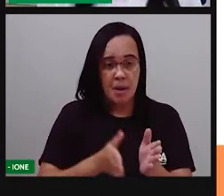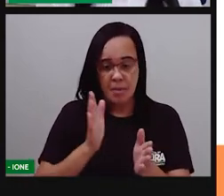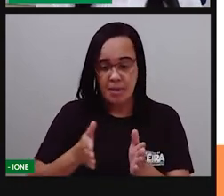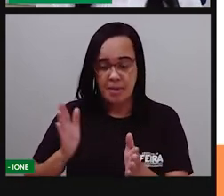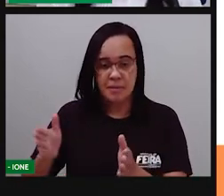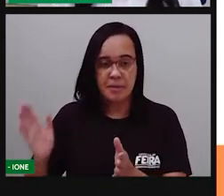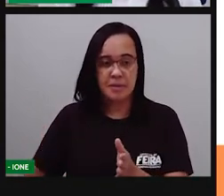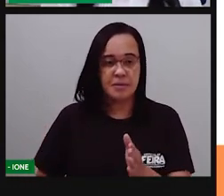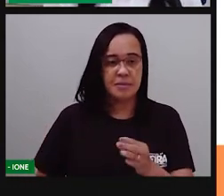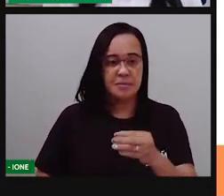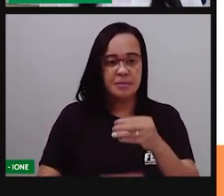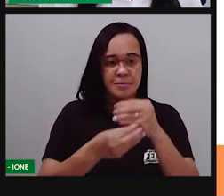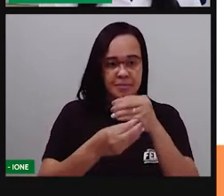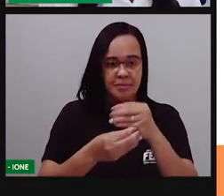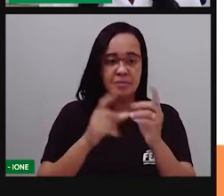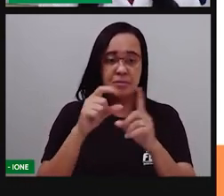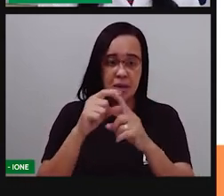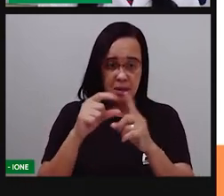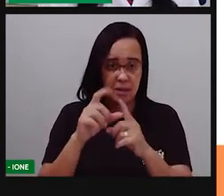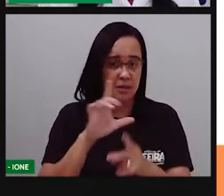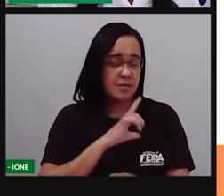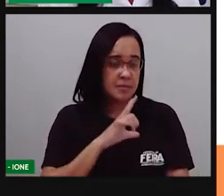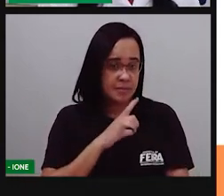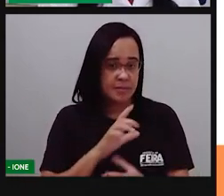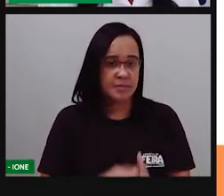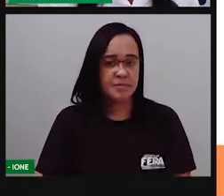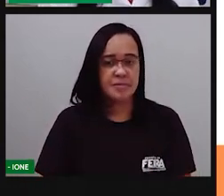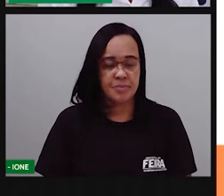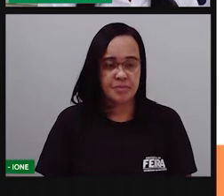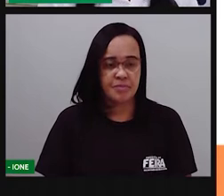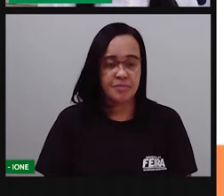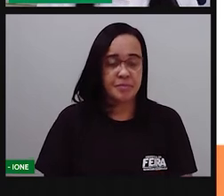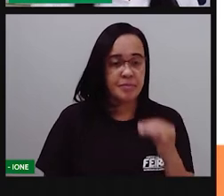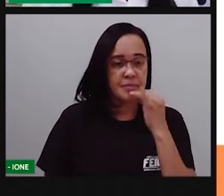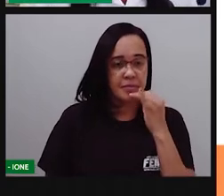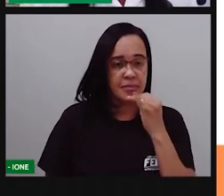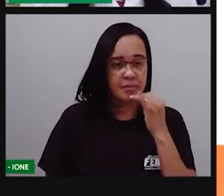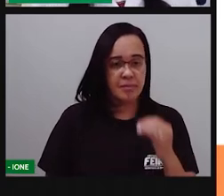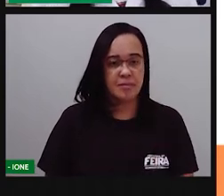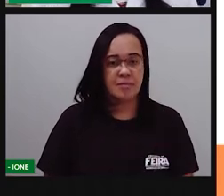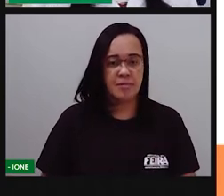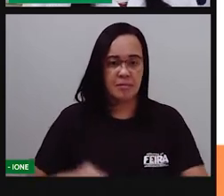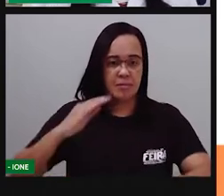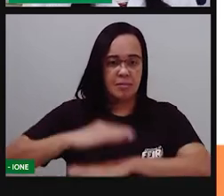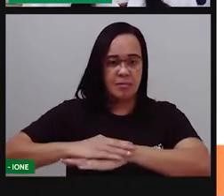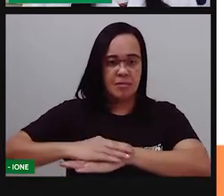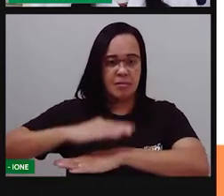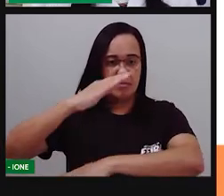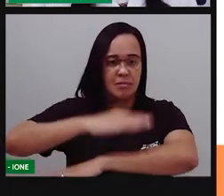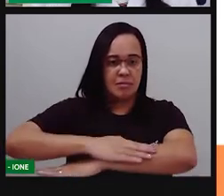compõem essa palavra tá então vamos lá